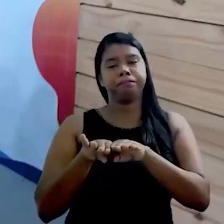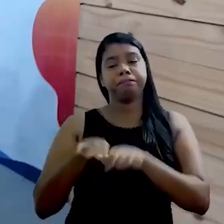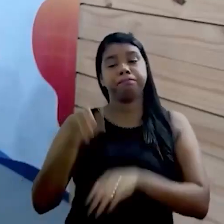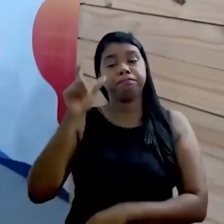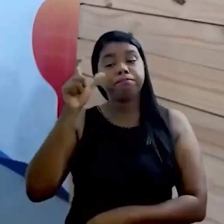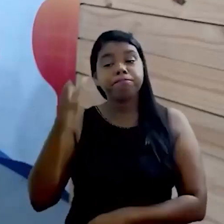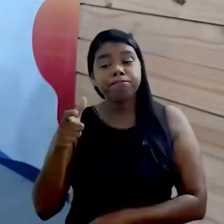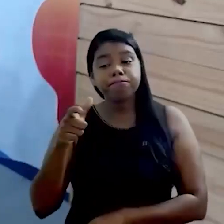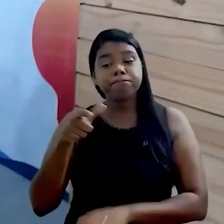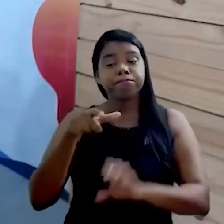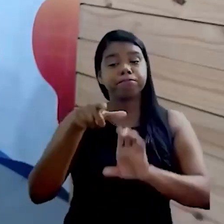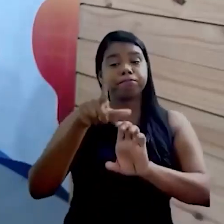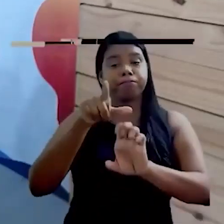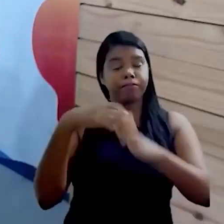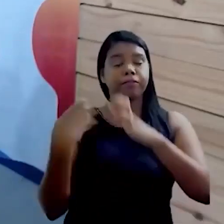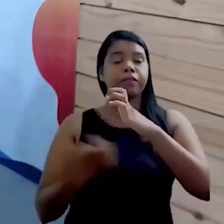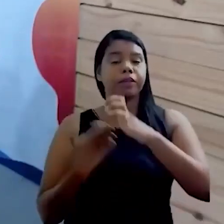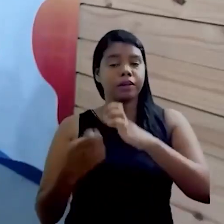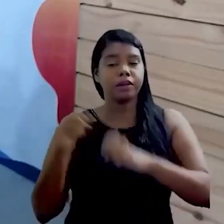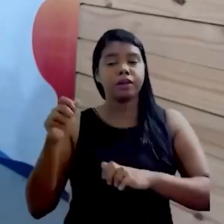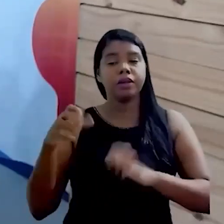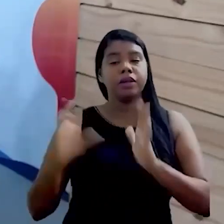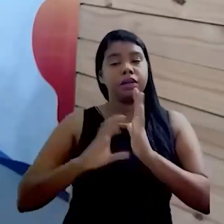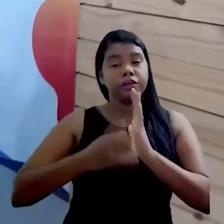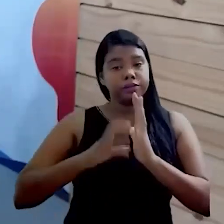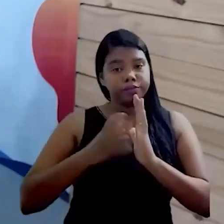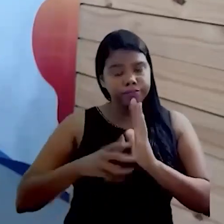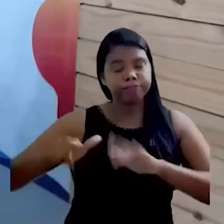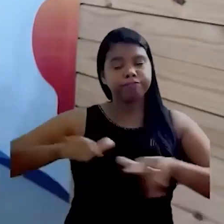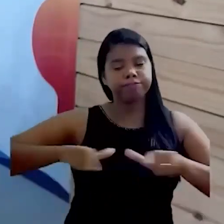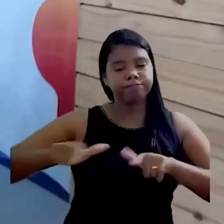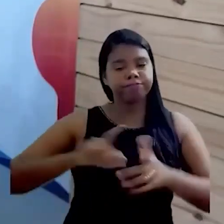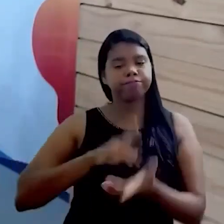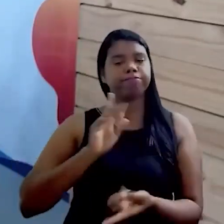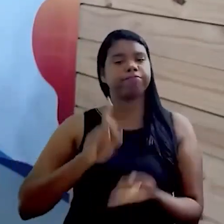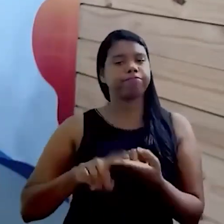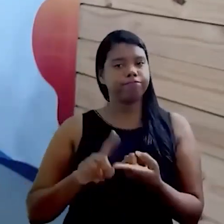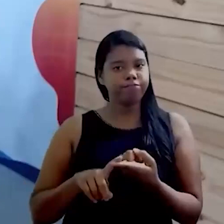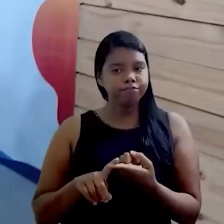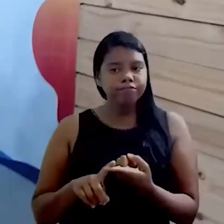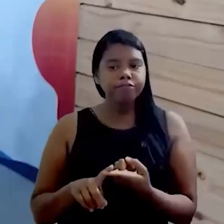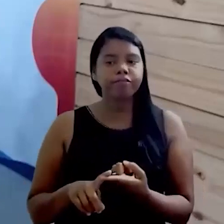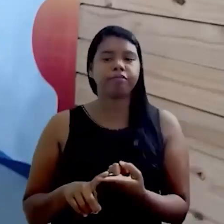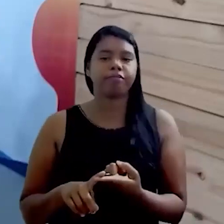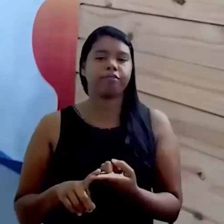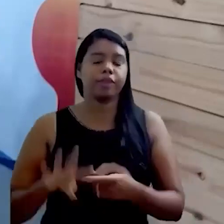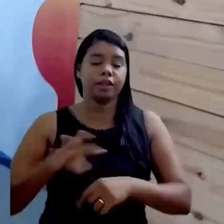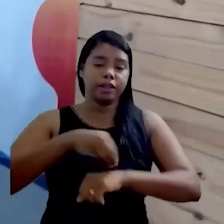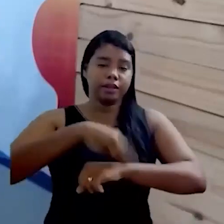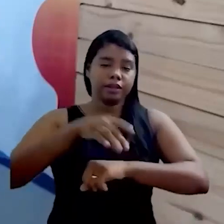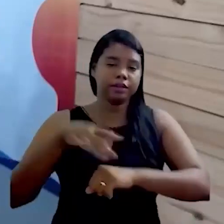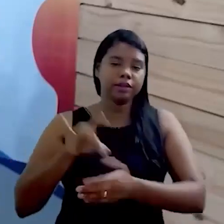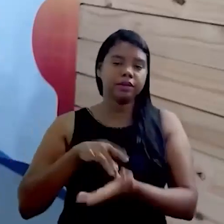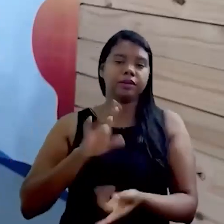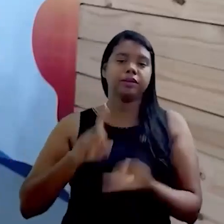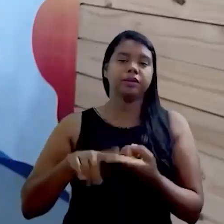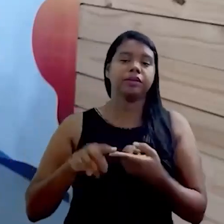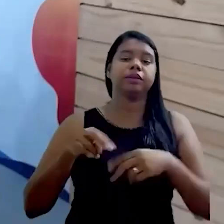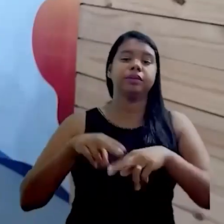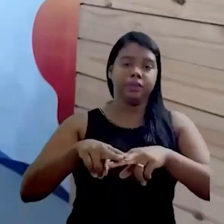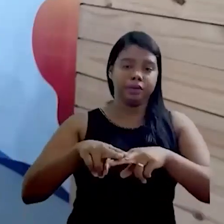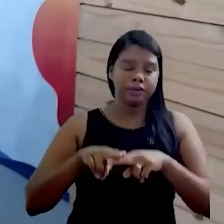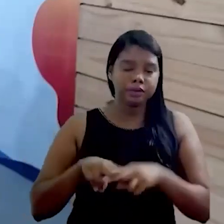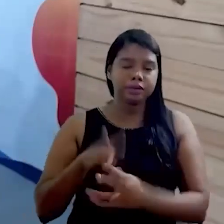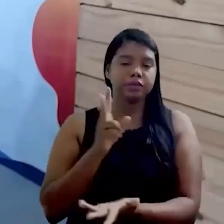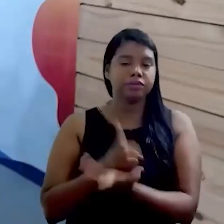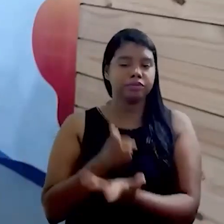empresa e o interesse dos funcionários. Não há um crescimento saudável se há uma exploração por um dos lados. Por isso que a gente